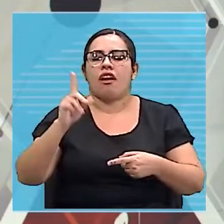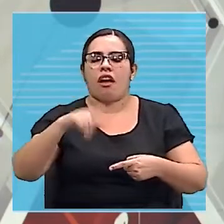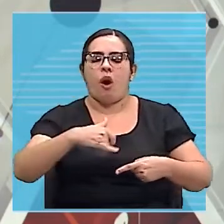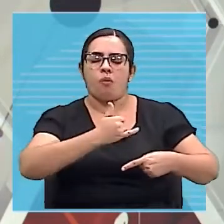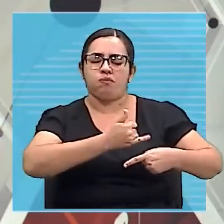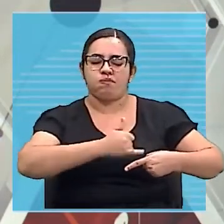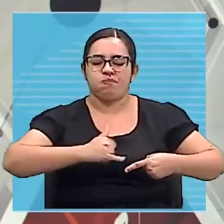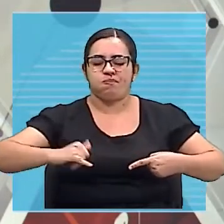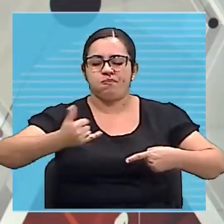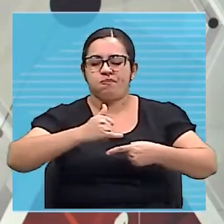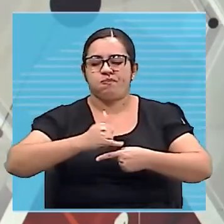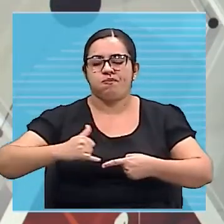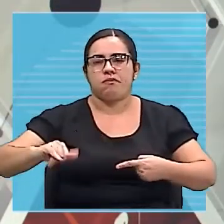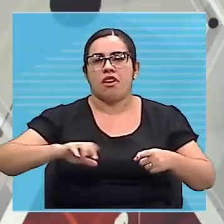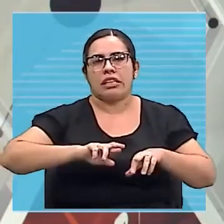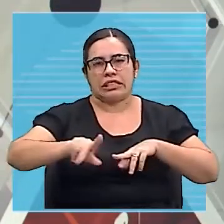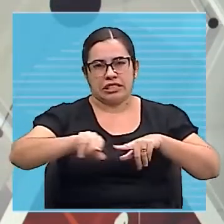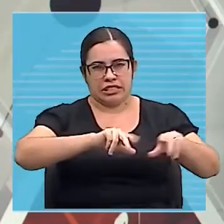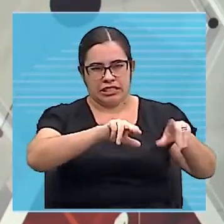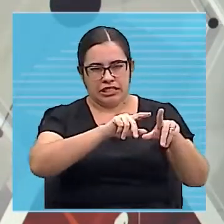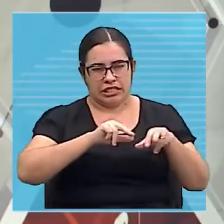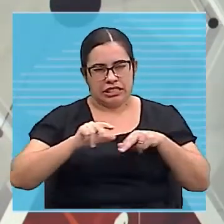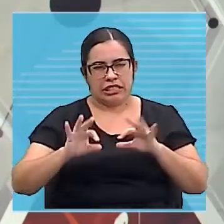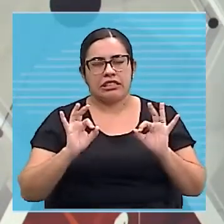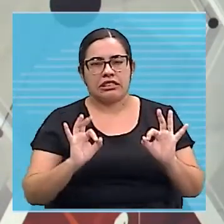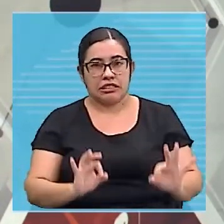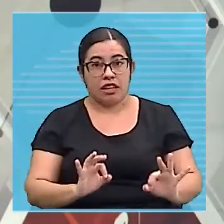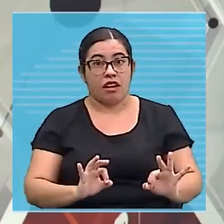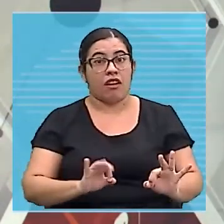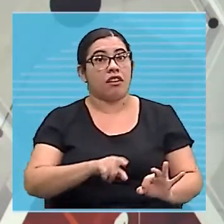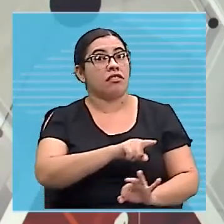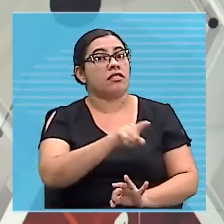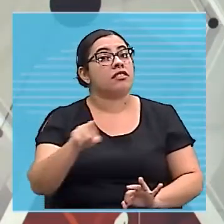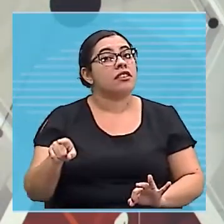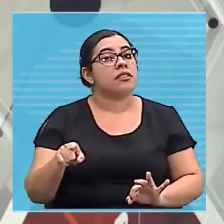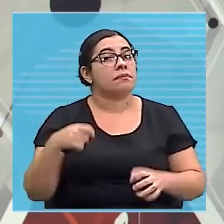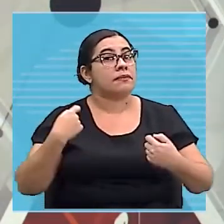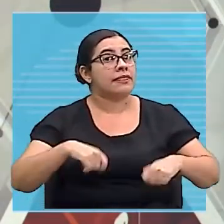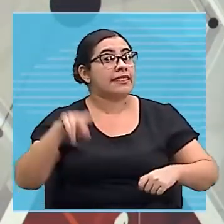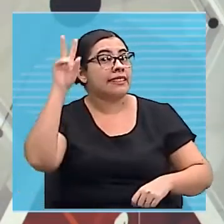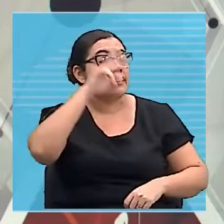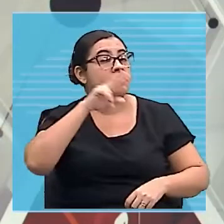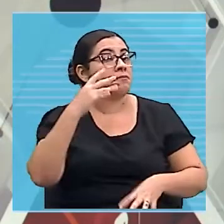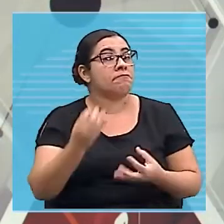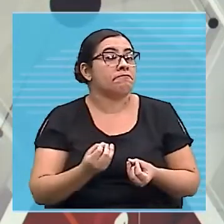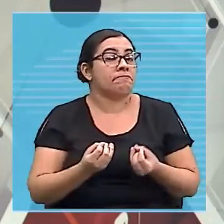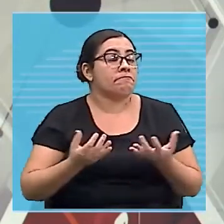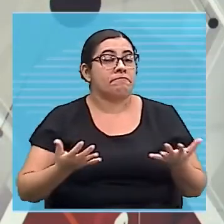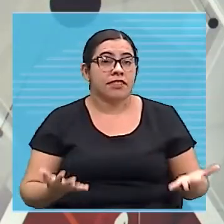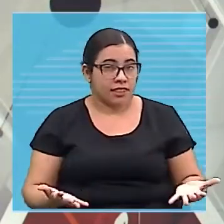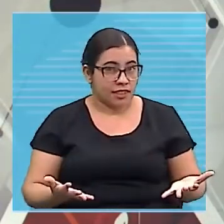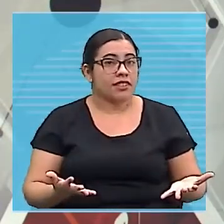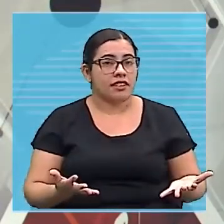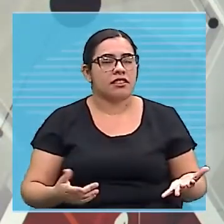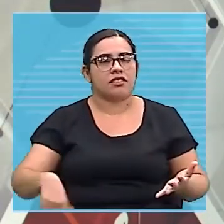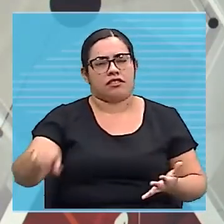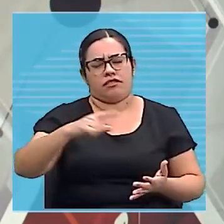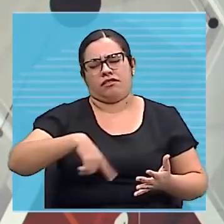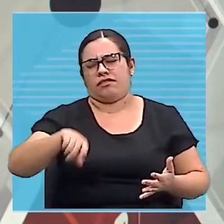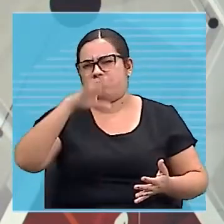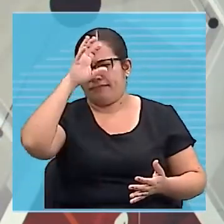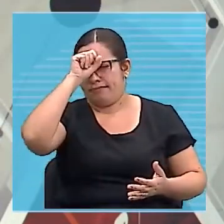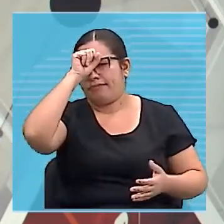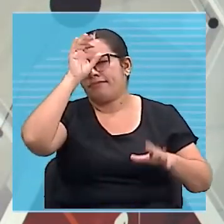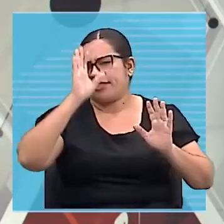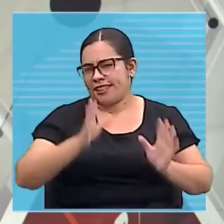de formas diferentes e daí você tem que lembrar quais são essas formas né gente já trabalhou com esse conteúdo